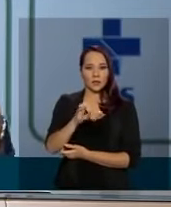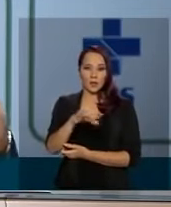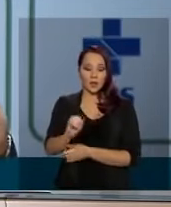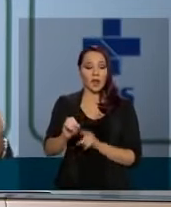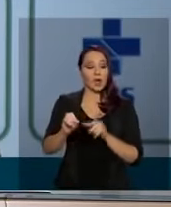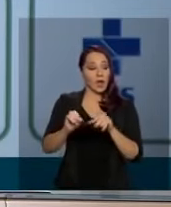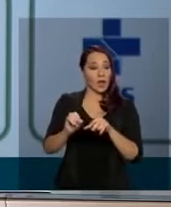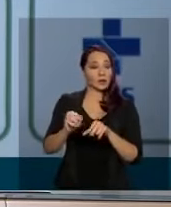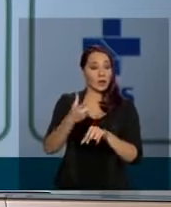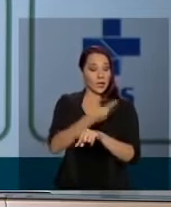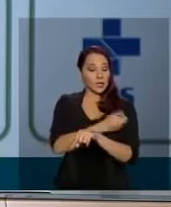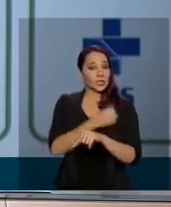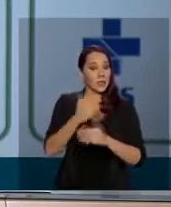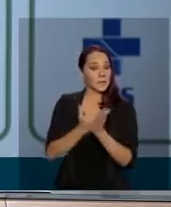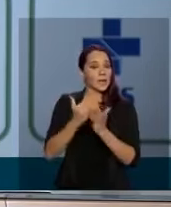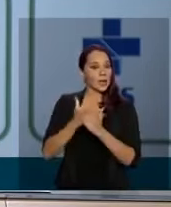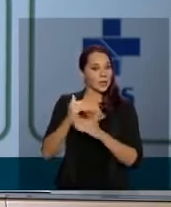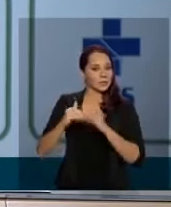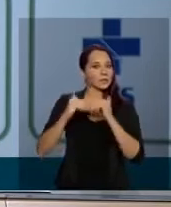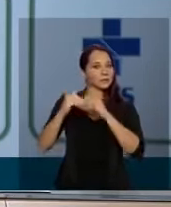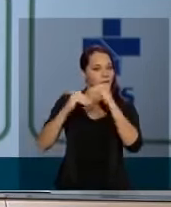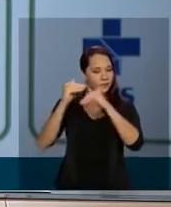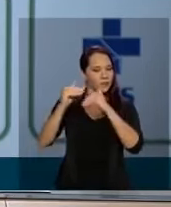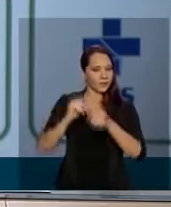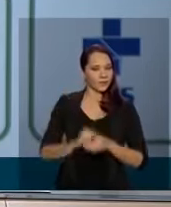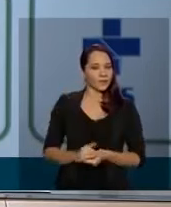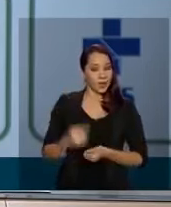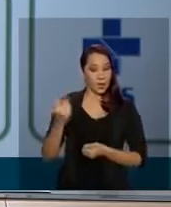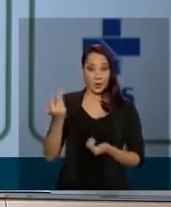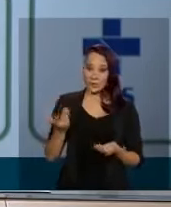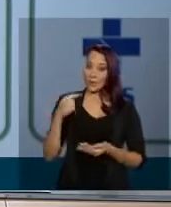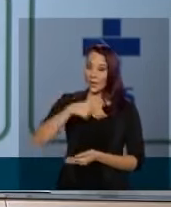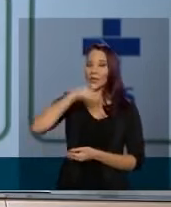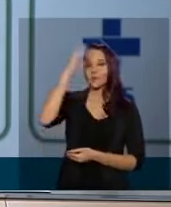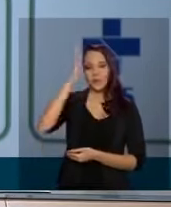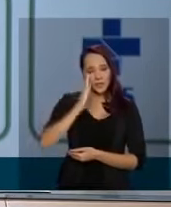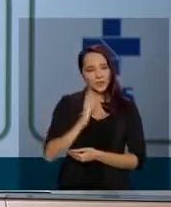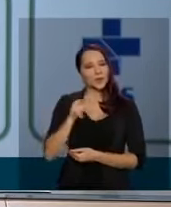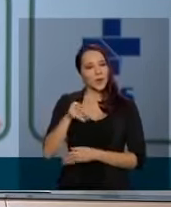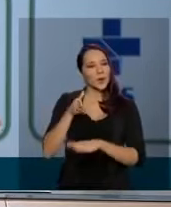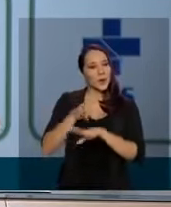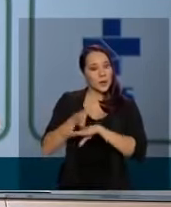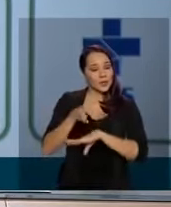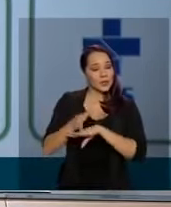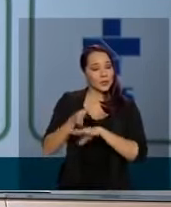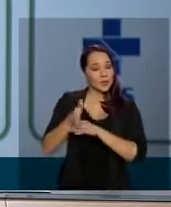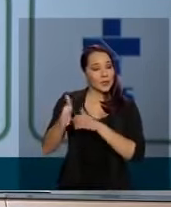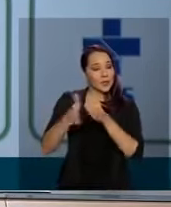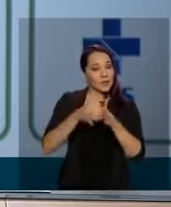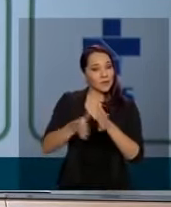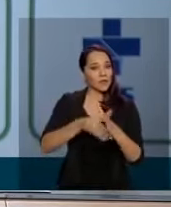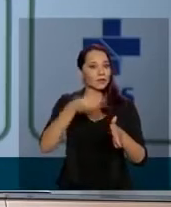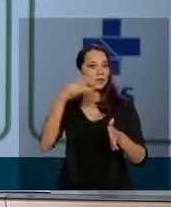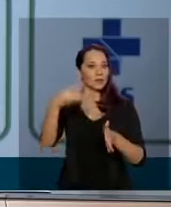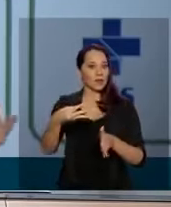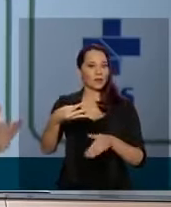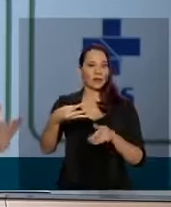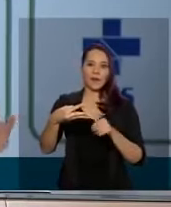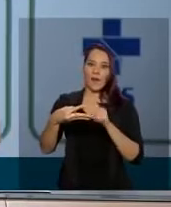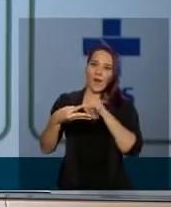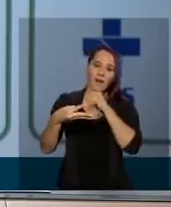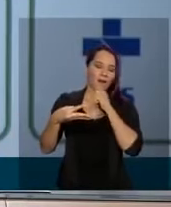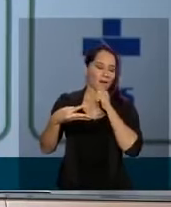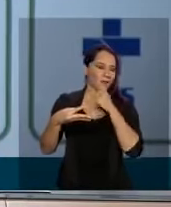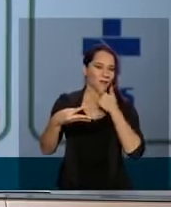mais avançada nos seus estudos. Inclusive o nosso país, ele participa na fase 3, mas ela não estará ainda